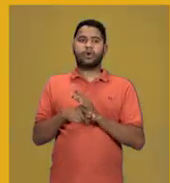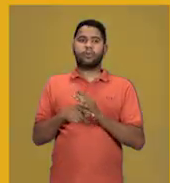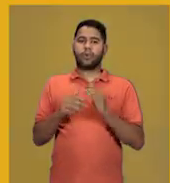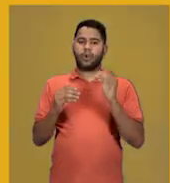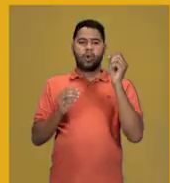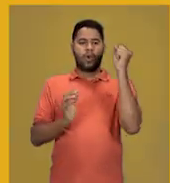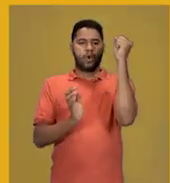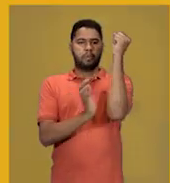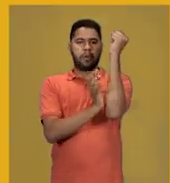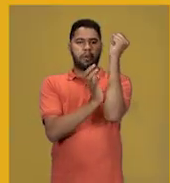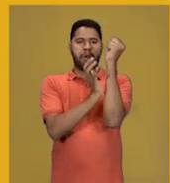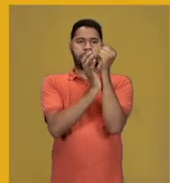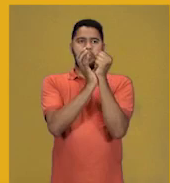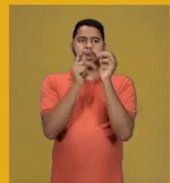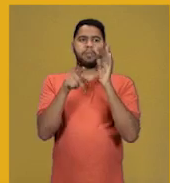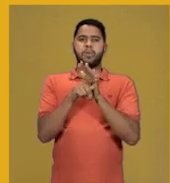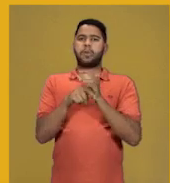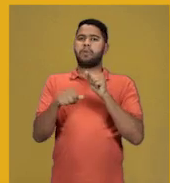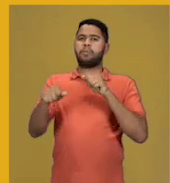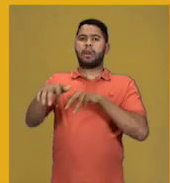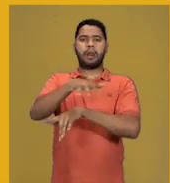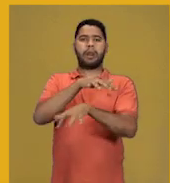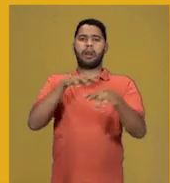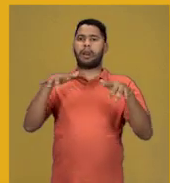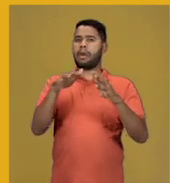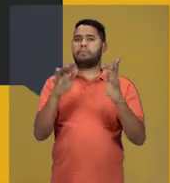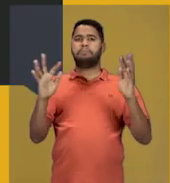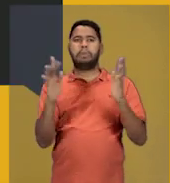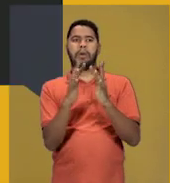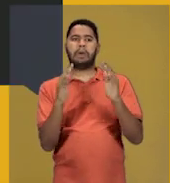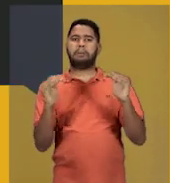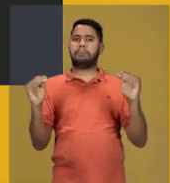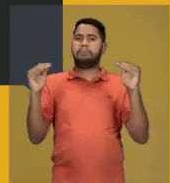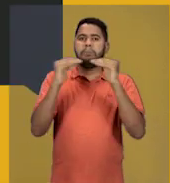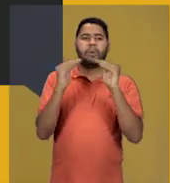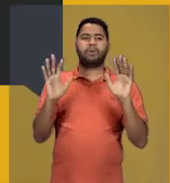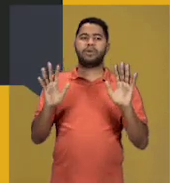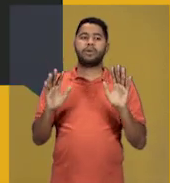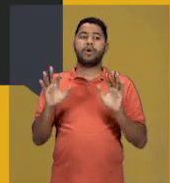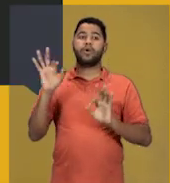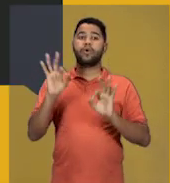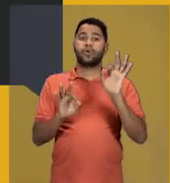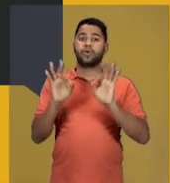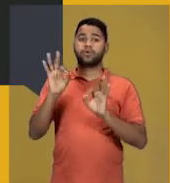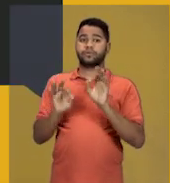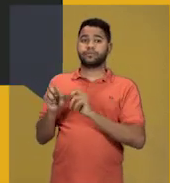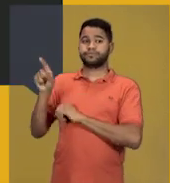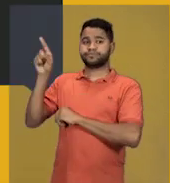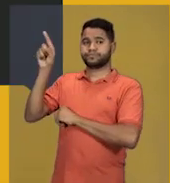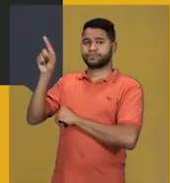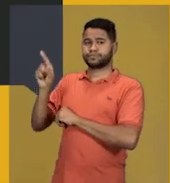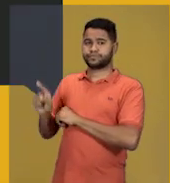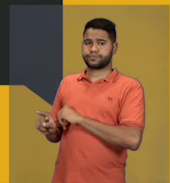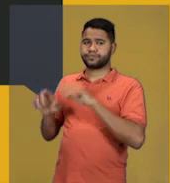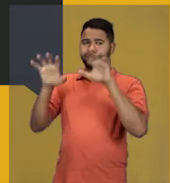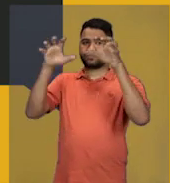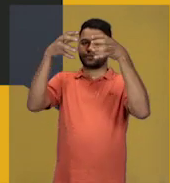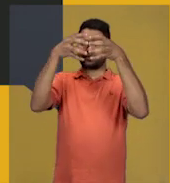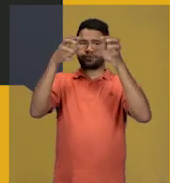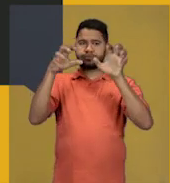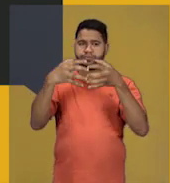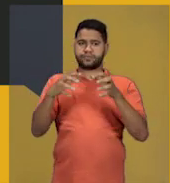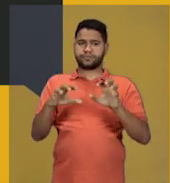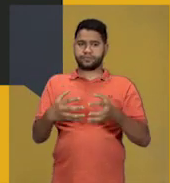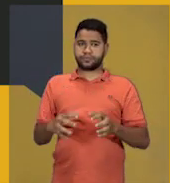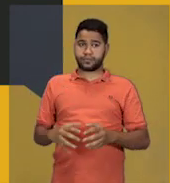muita mobilidade social entre elas. Então, basicamente, era organizada entre 4 grandes grupos.